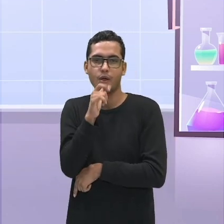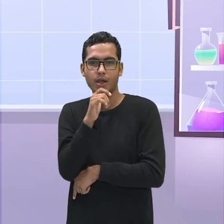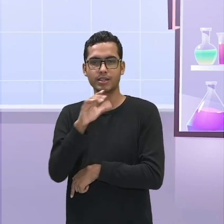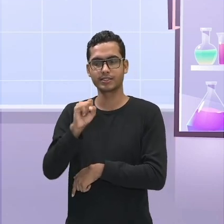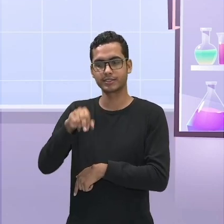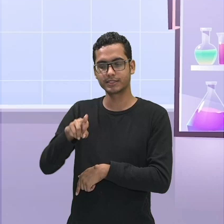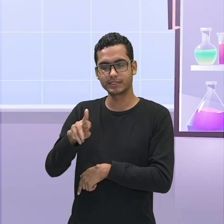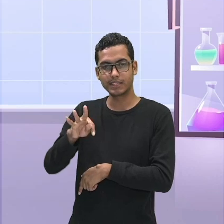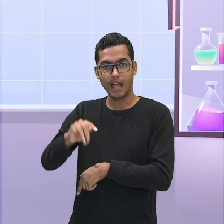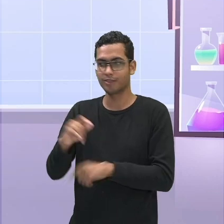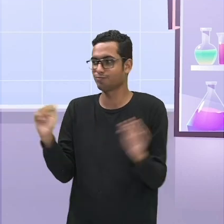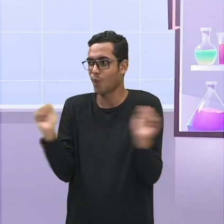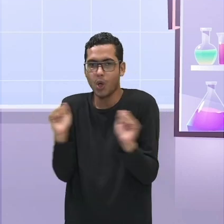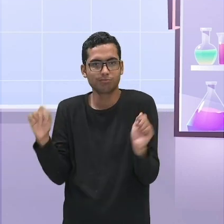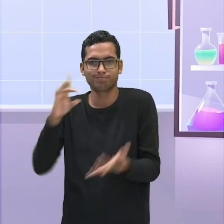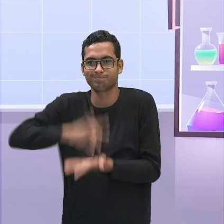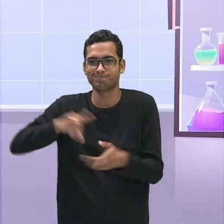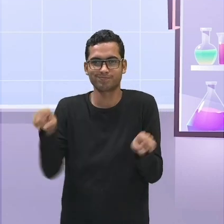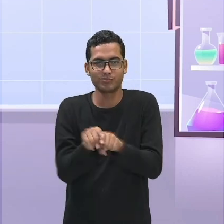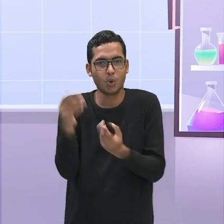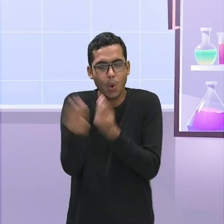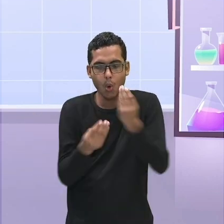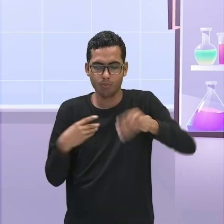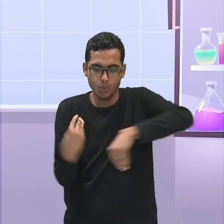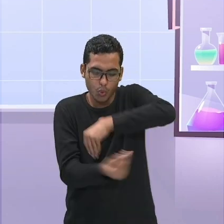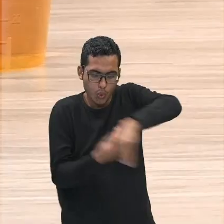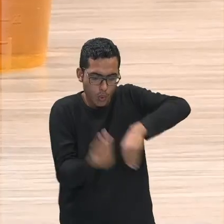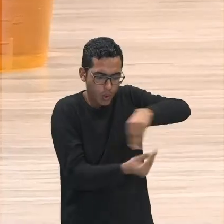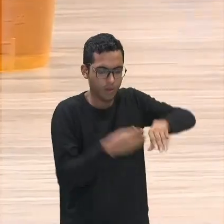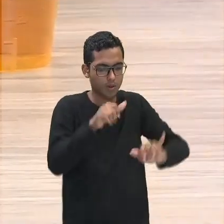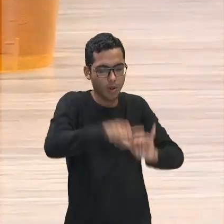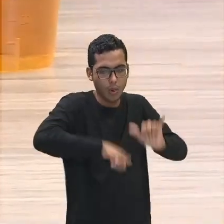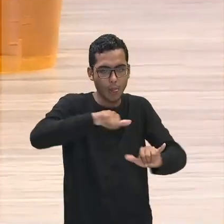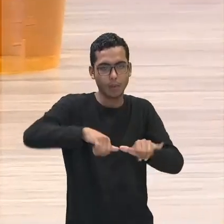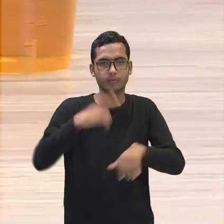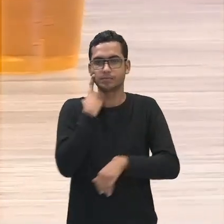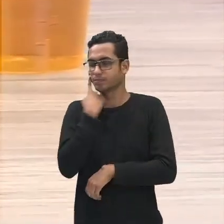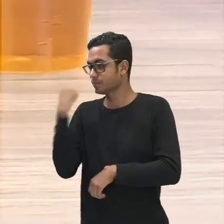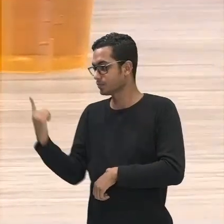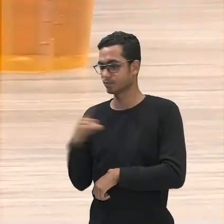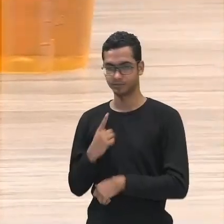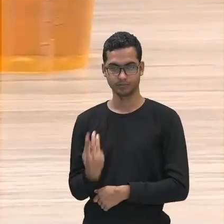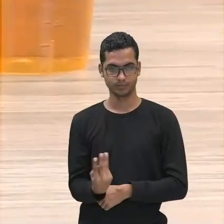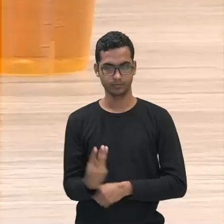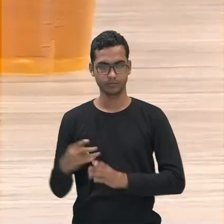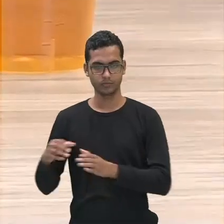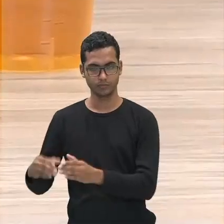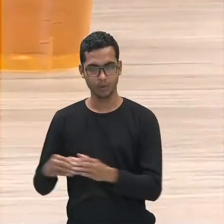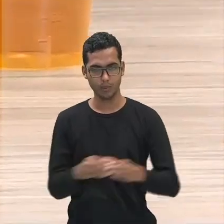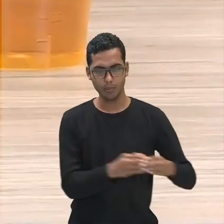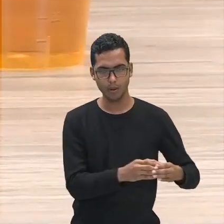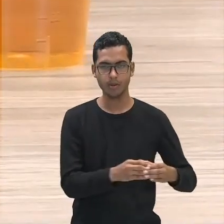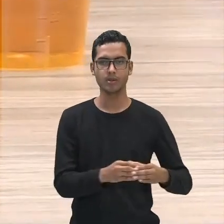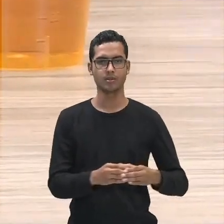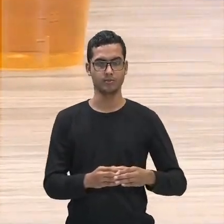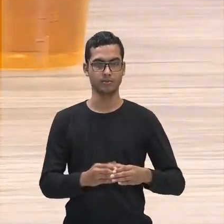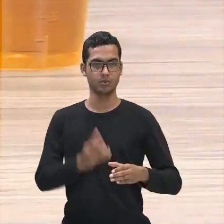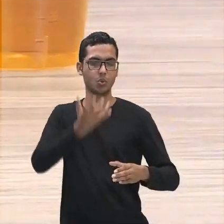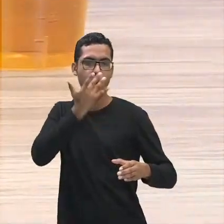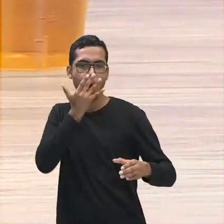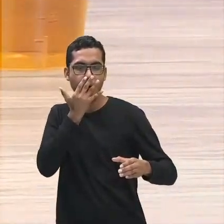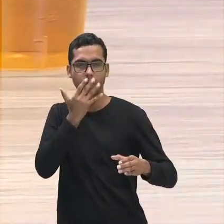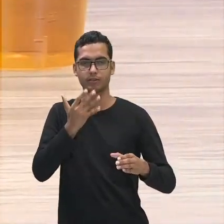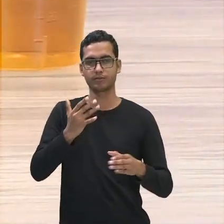quimiquinha, nós temos aqui 3 recipientes com água e corante e agora eu